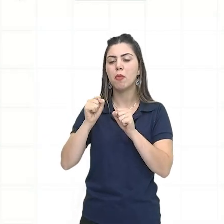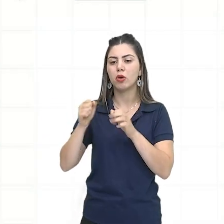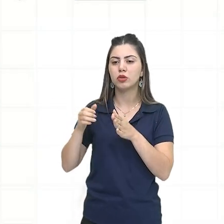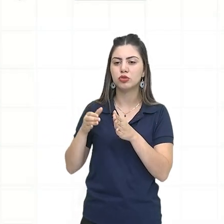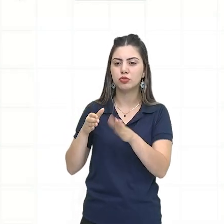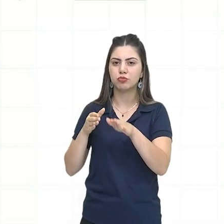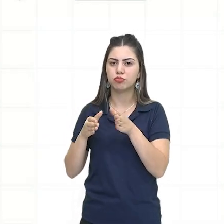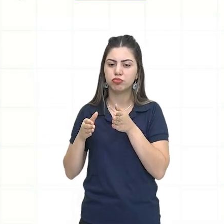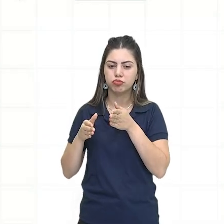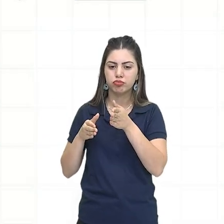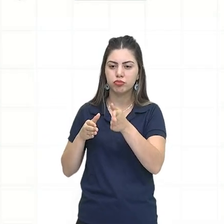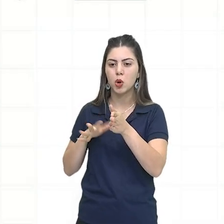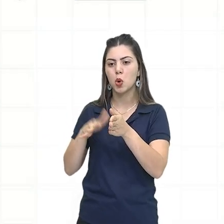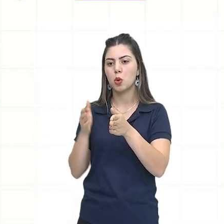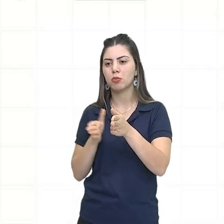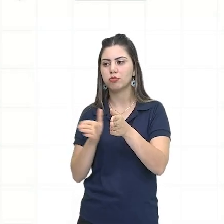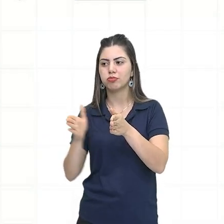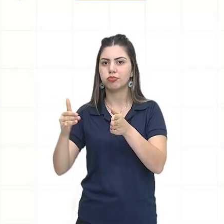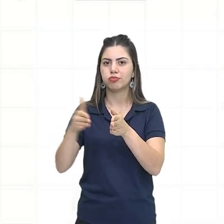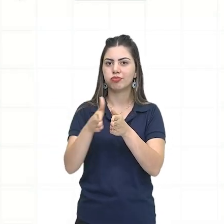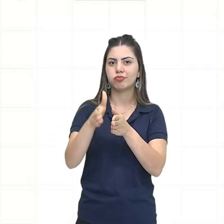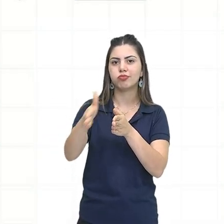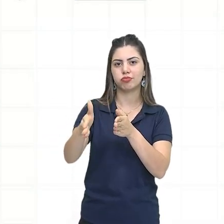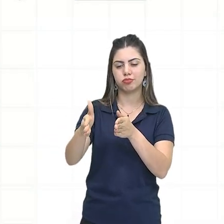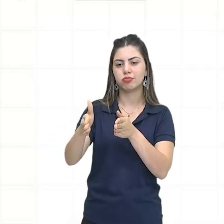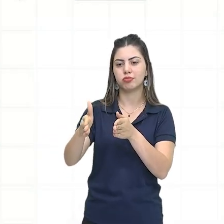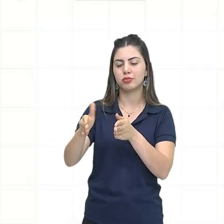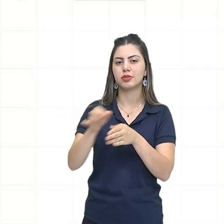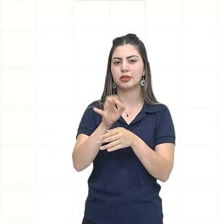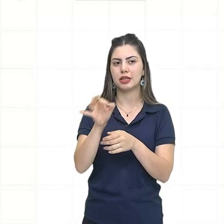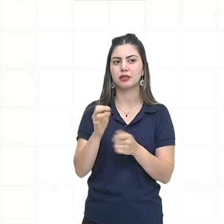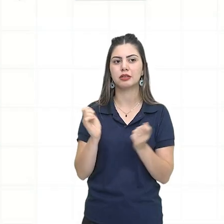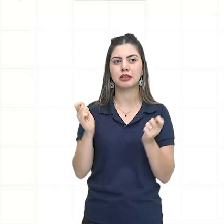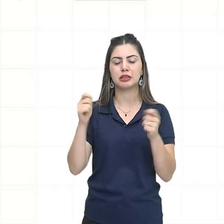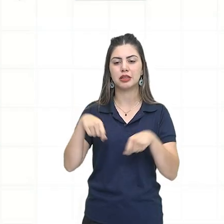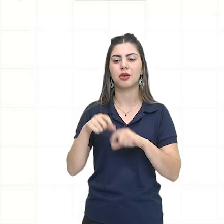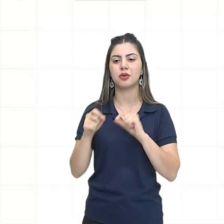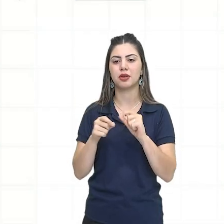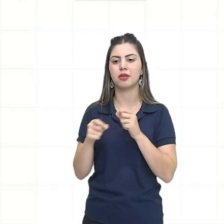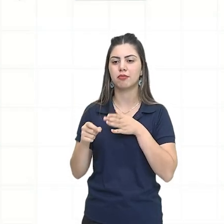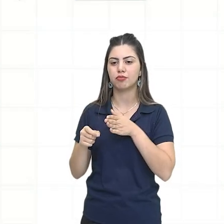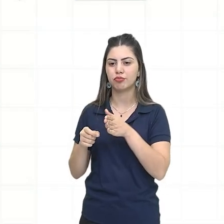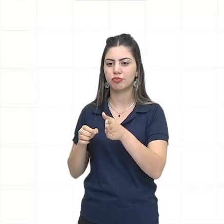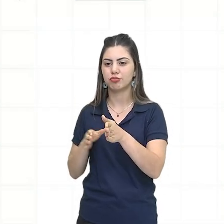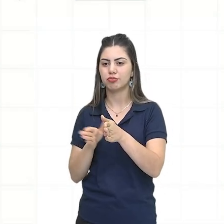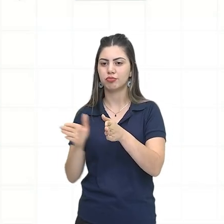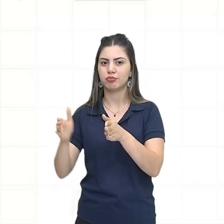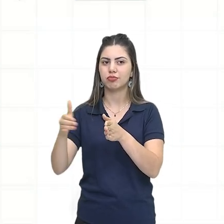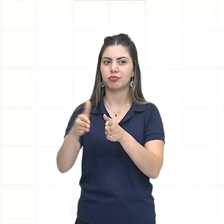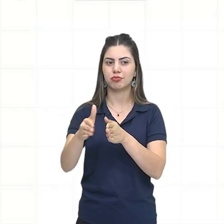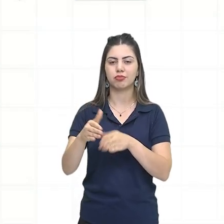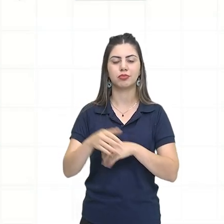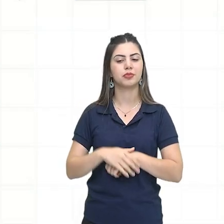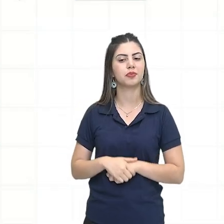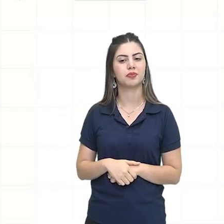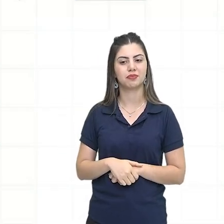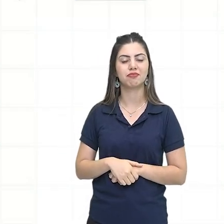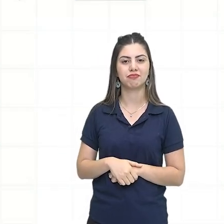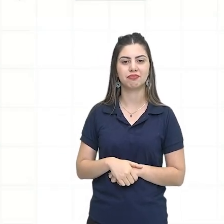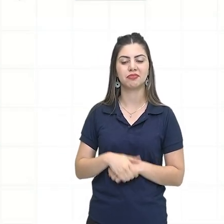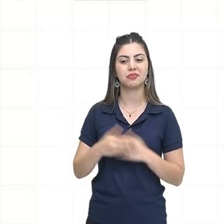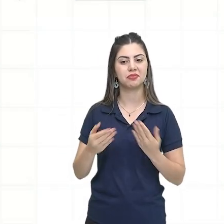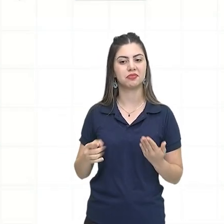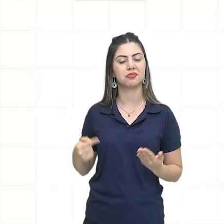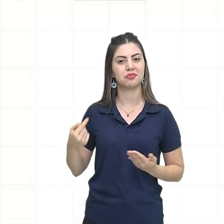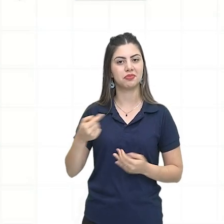frente ou dobrar para a direita, significa as possibilidades de direção que o motorista tem. Então, na verdade, se a